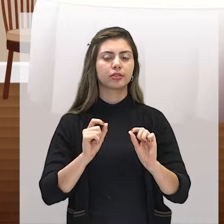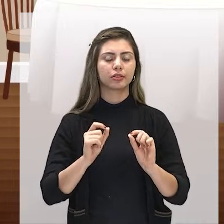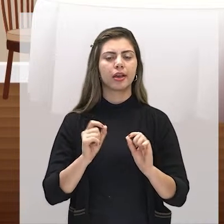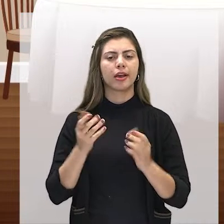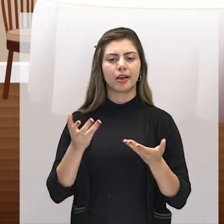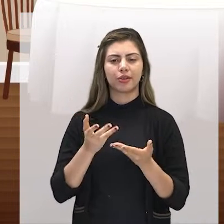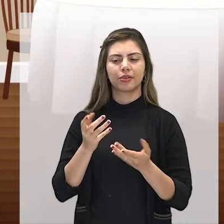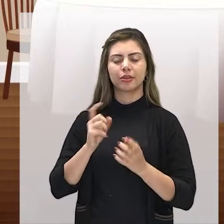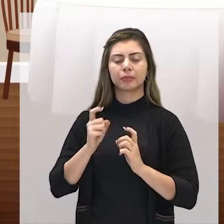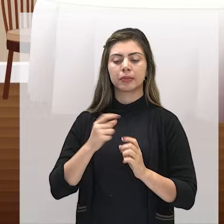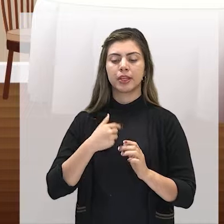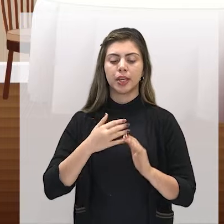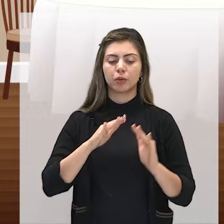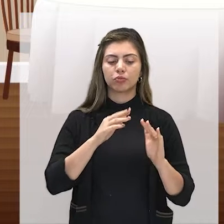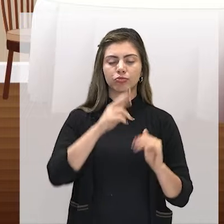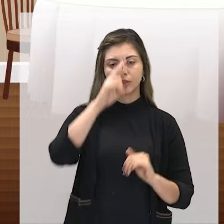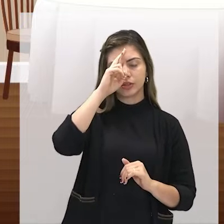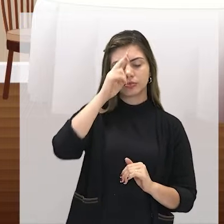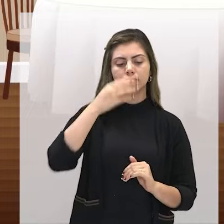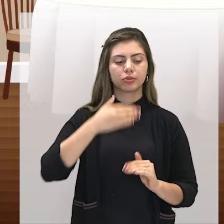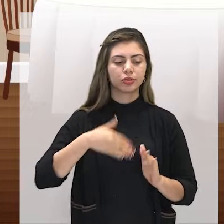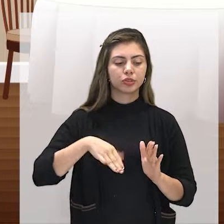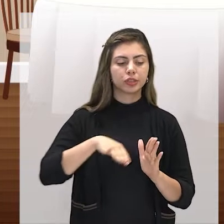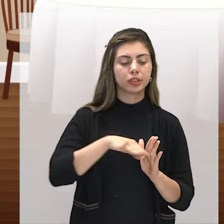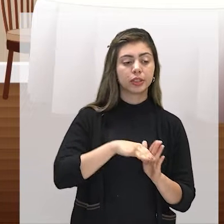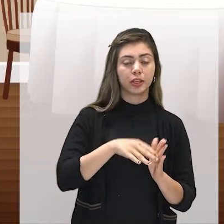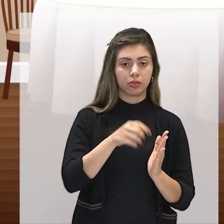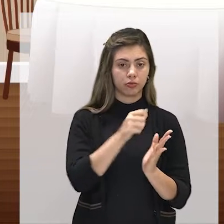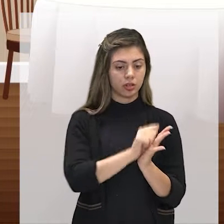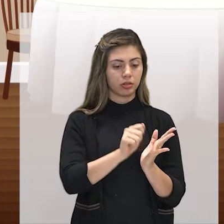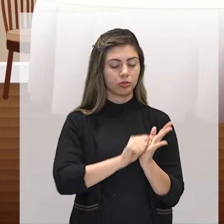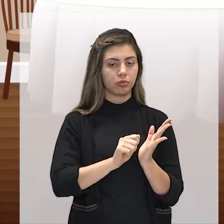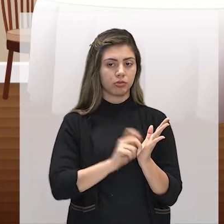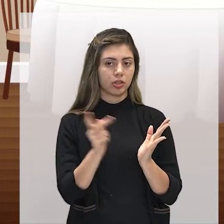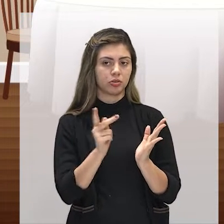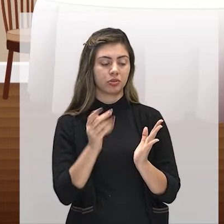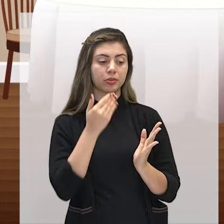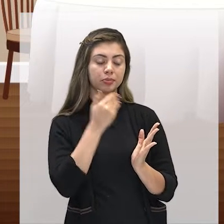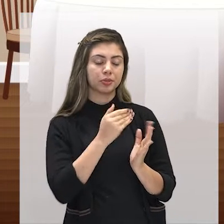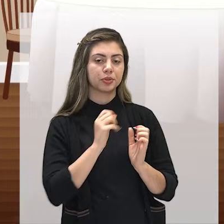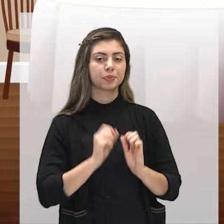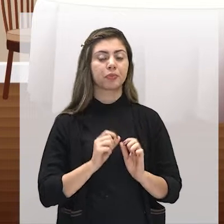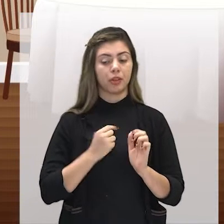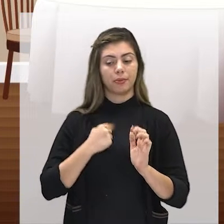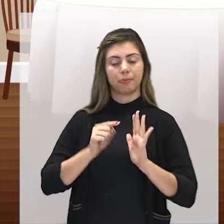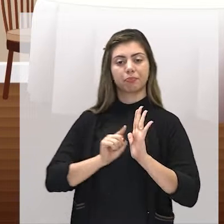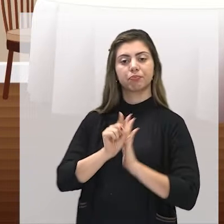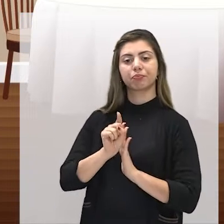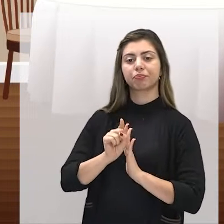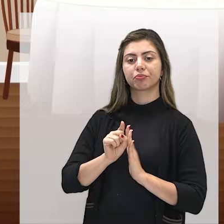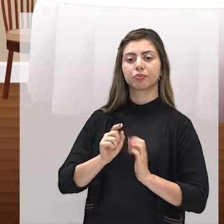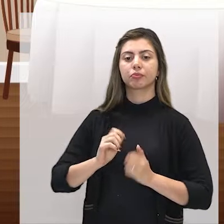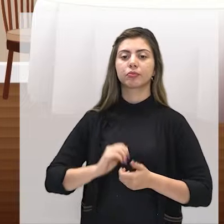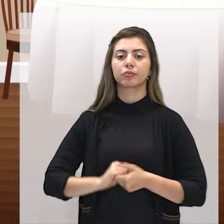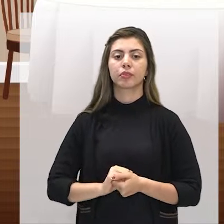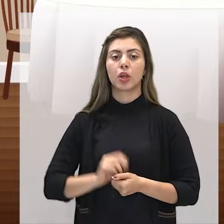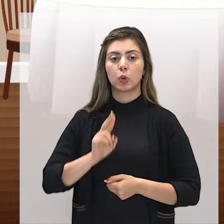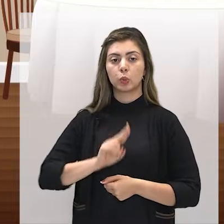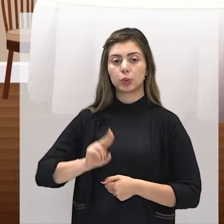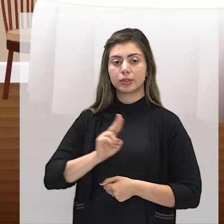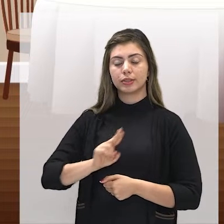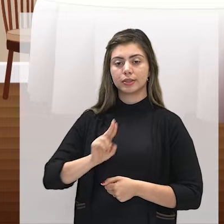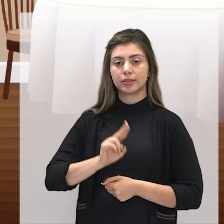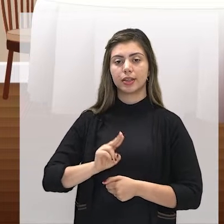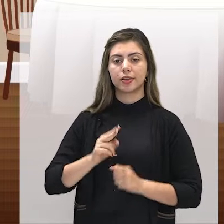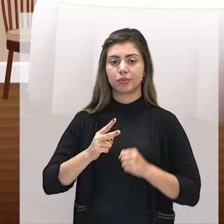entrevista, eu estou chegando no restaurante, vou tirar o pedido dessas duas clientes. Eu perguntei, may, usando o verbo modal may,